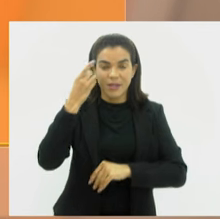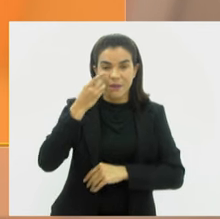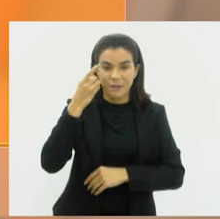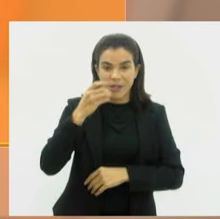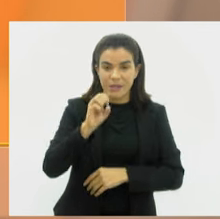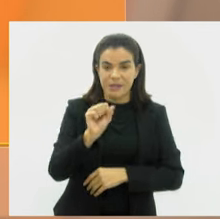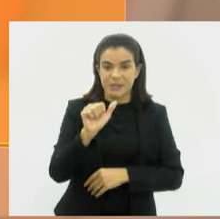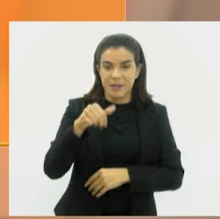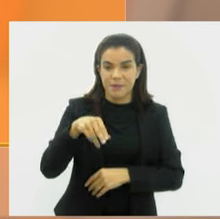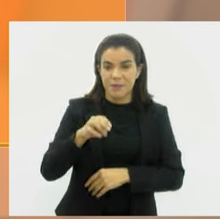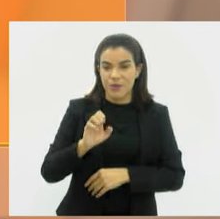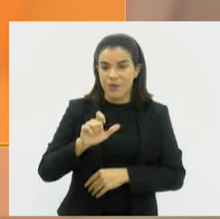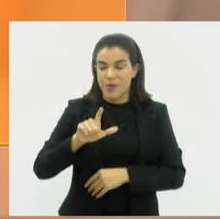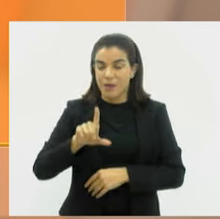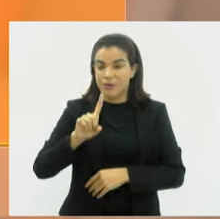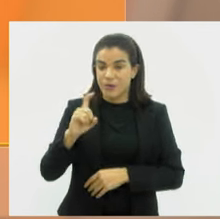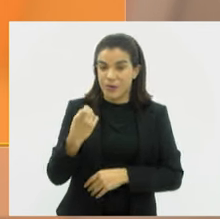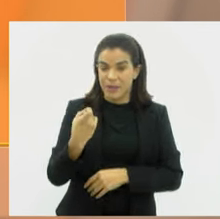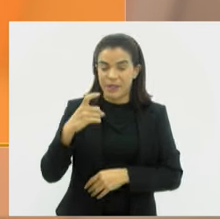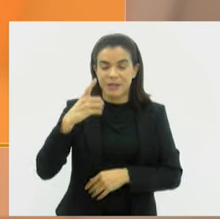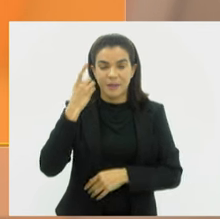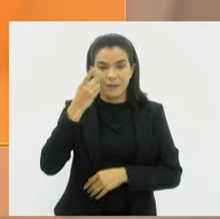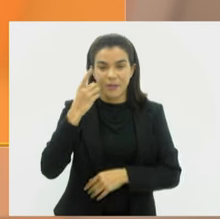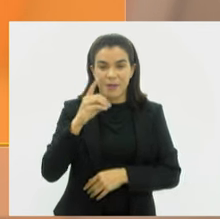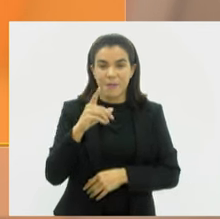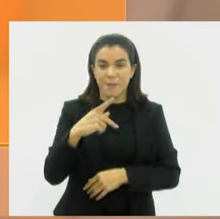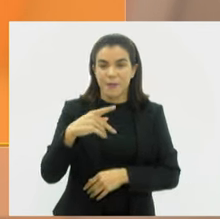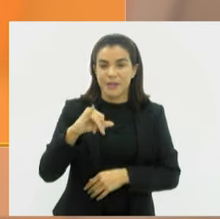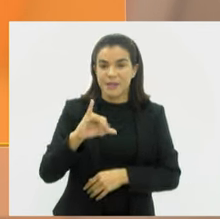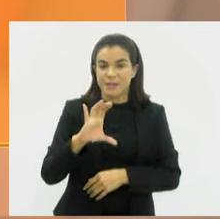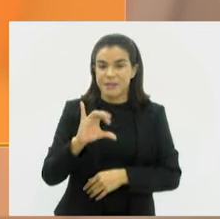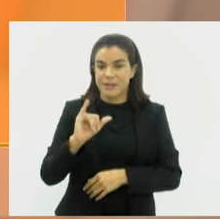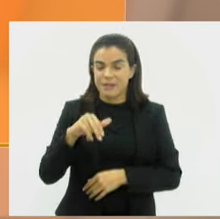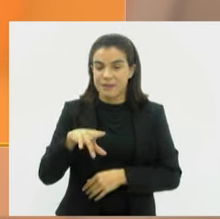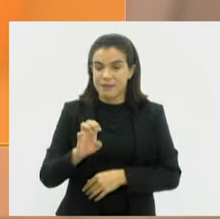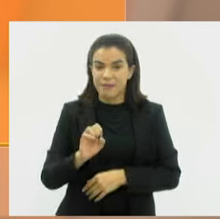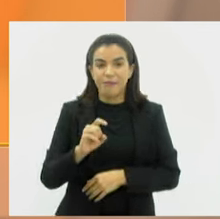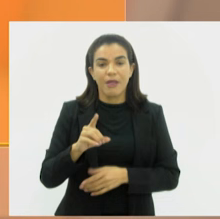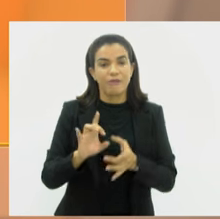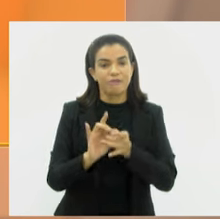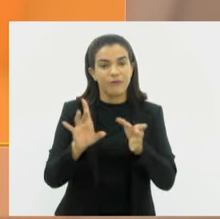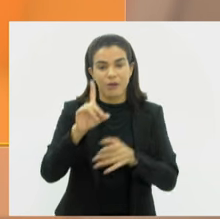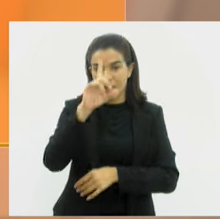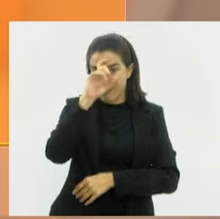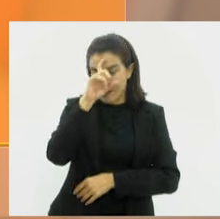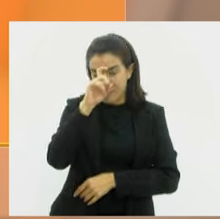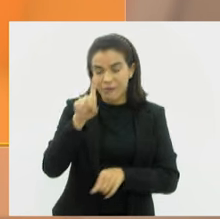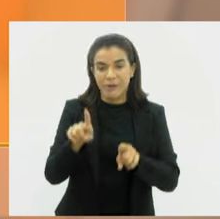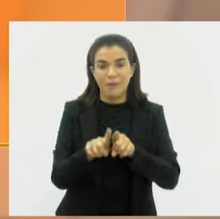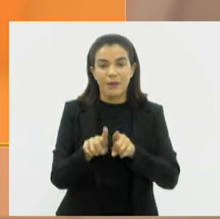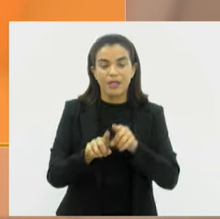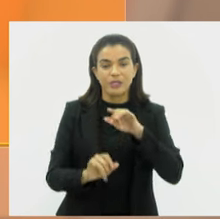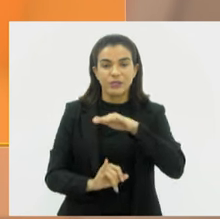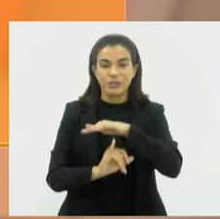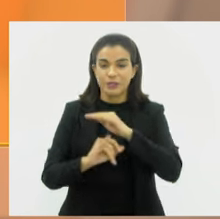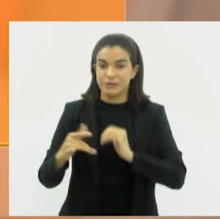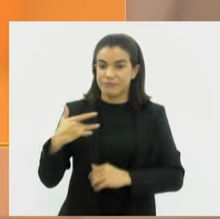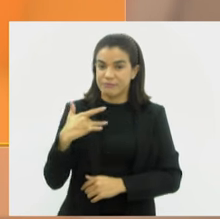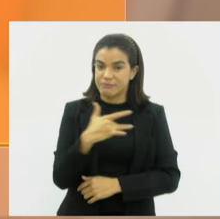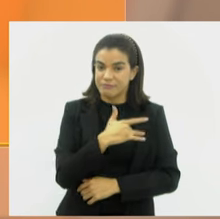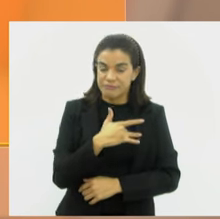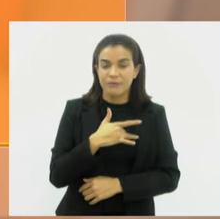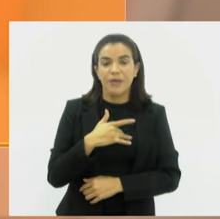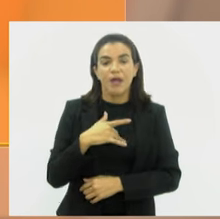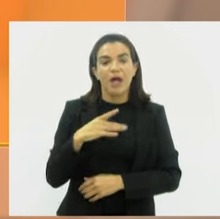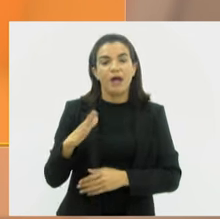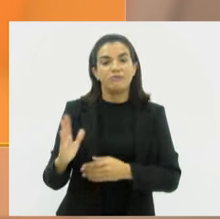Samuel Malafaia e do ex-deputado Jorge Pisciani, que autoriza hospitais e instituições de saúde a receberem